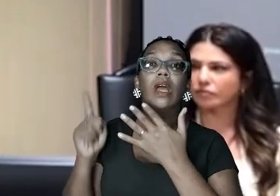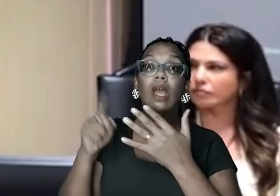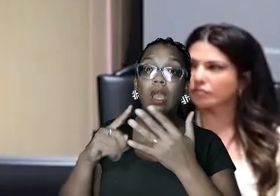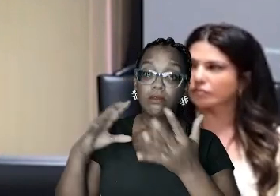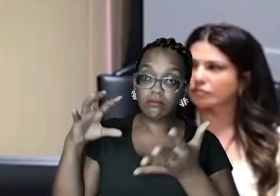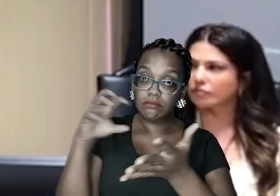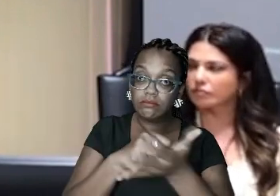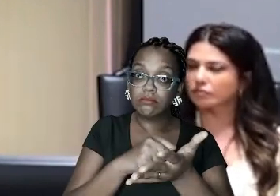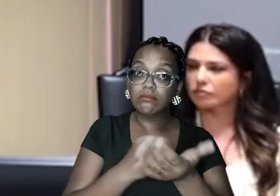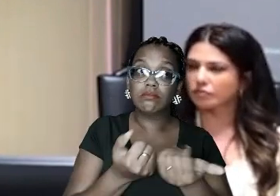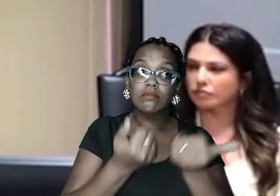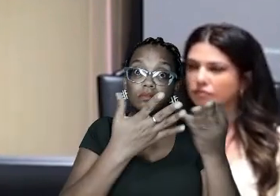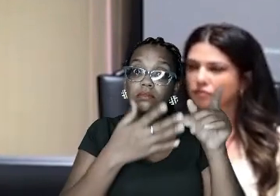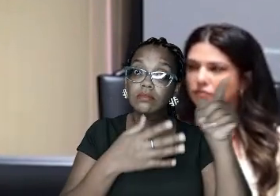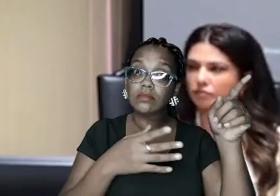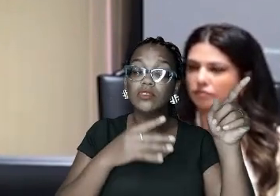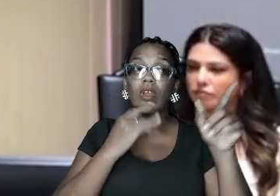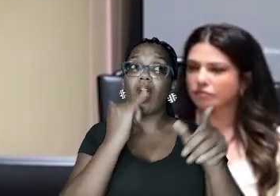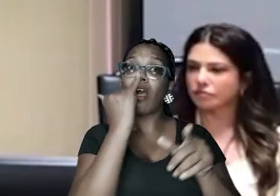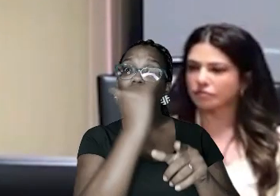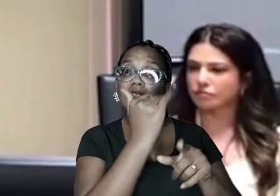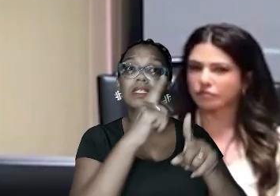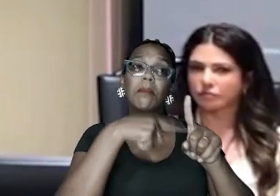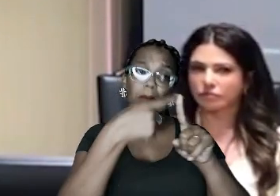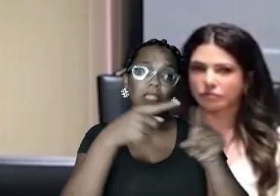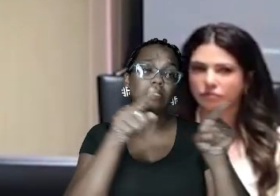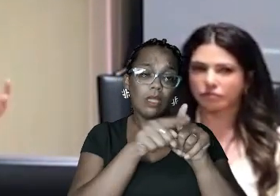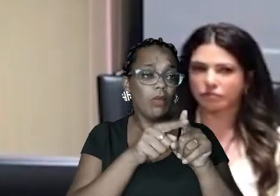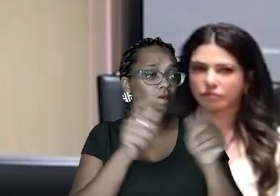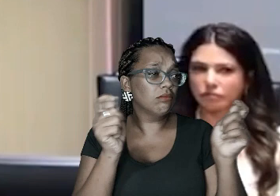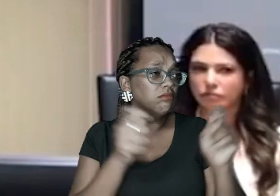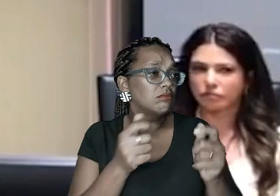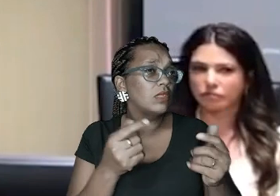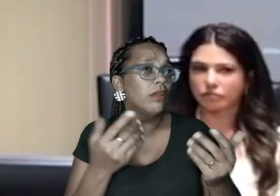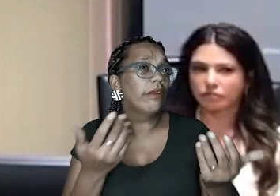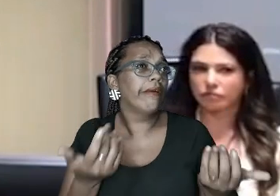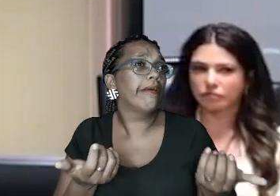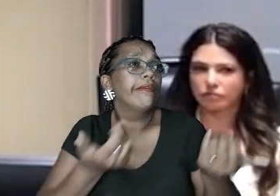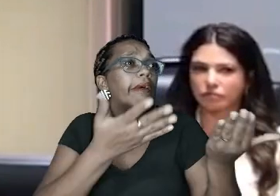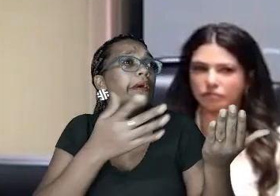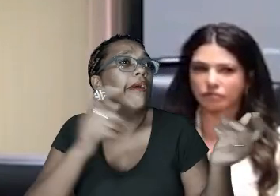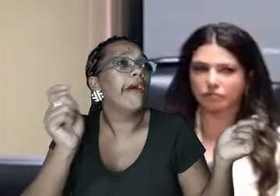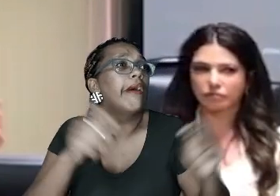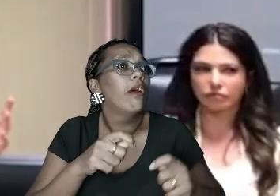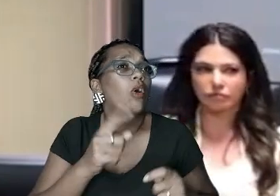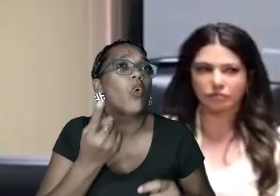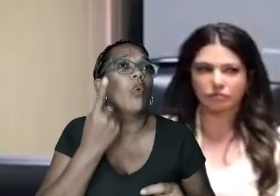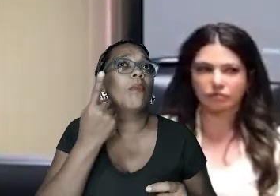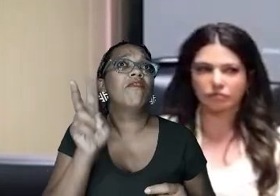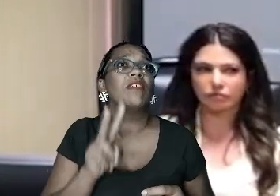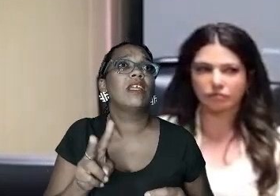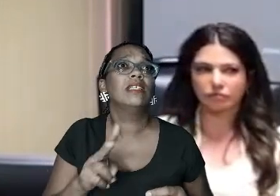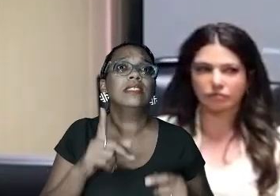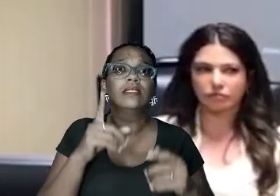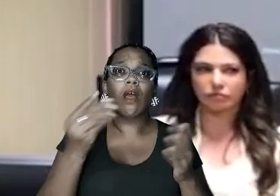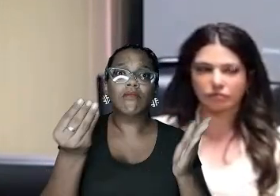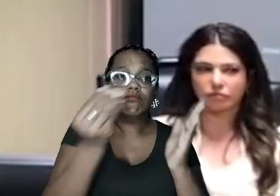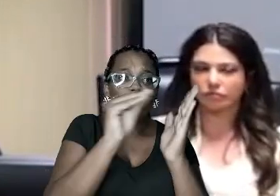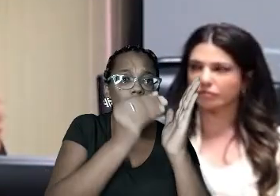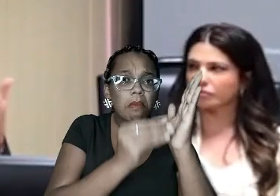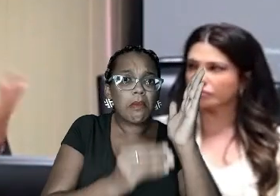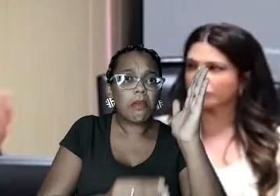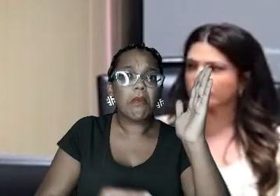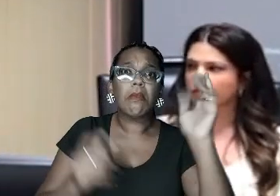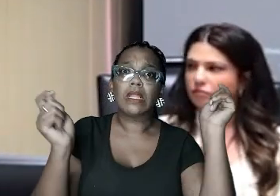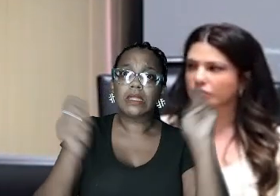estado de coisas e estabelecer então para ele não só uma sinalização mas por vezes até alguma condição é para que ele né